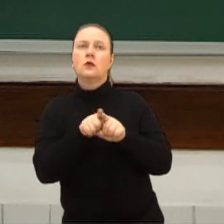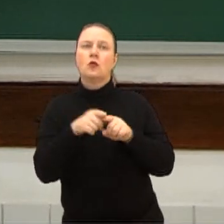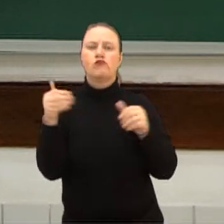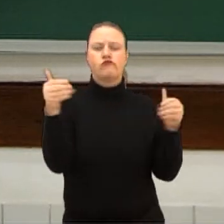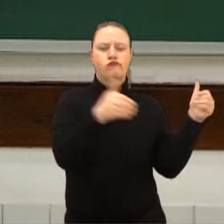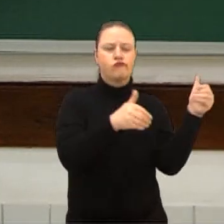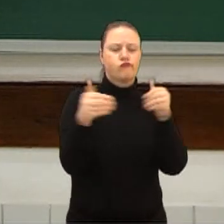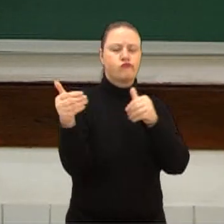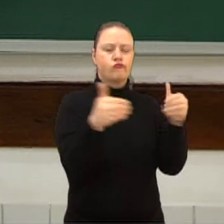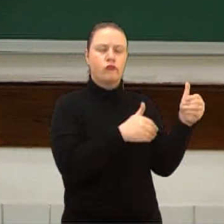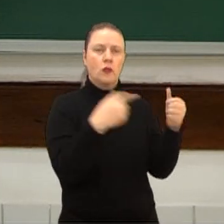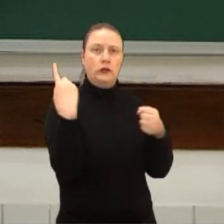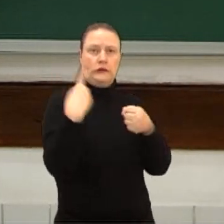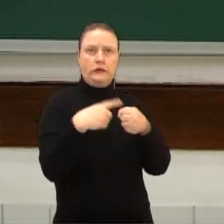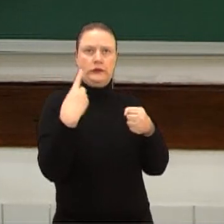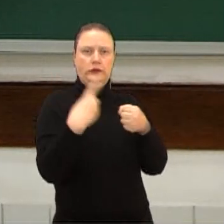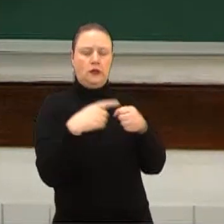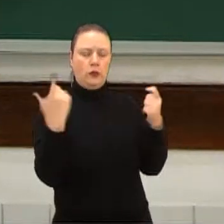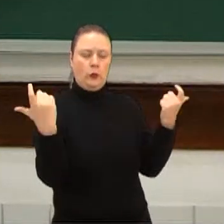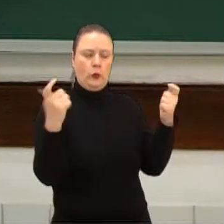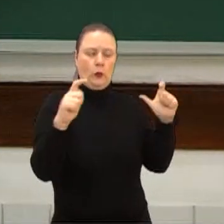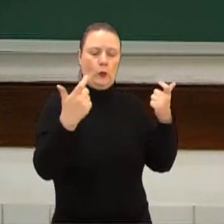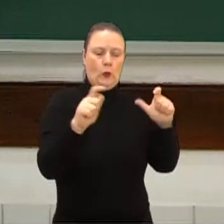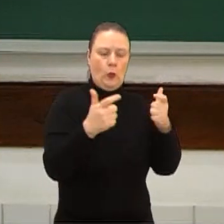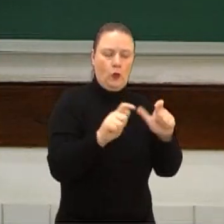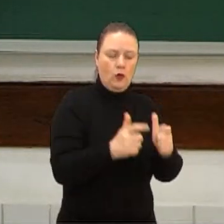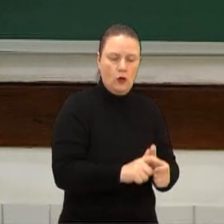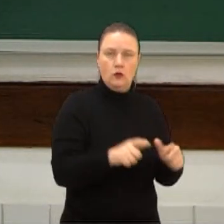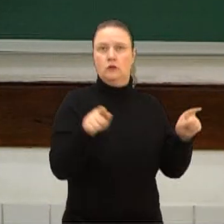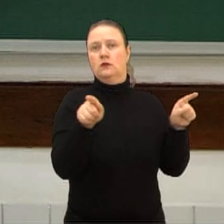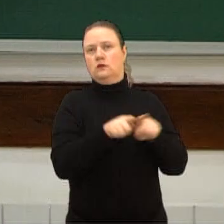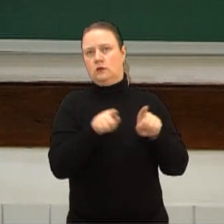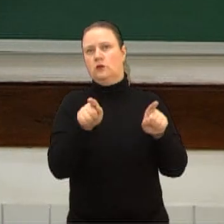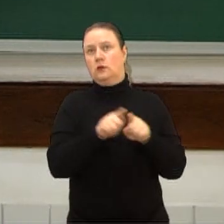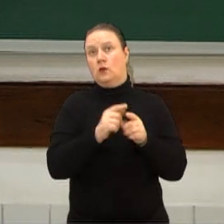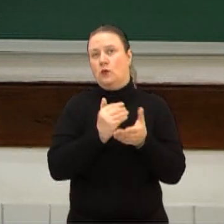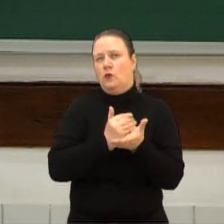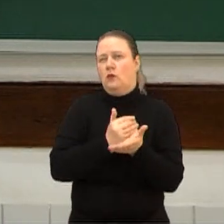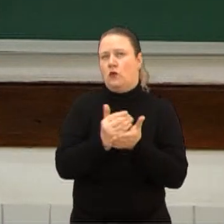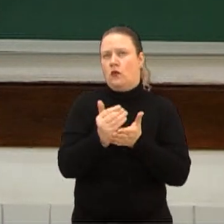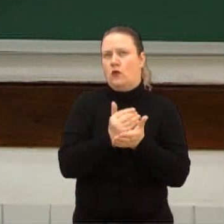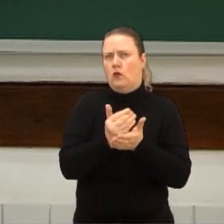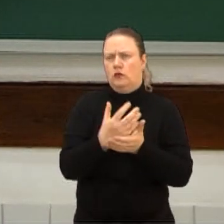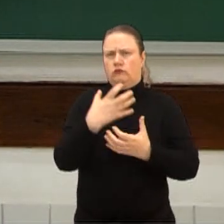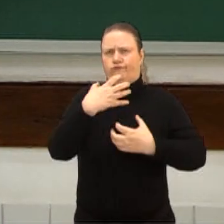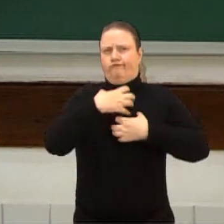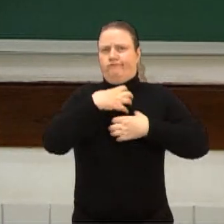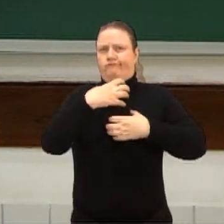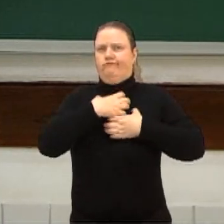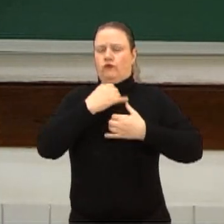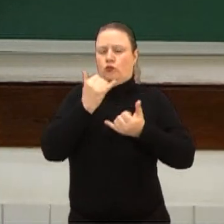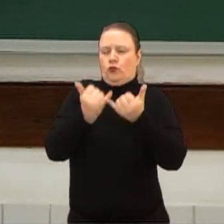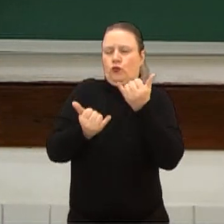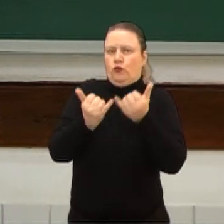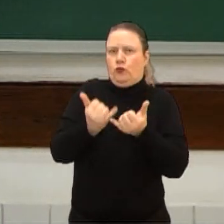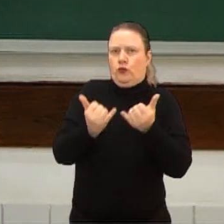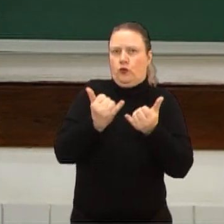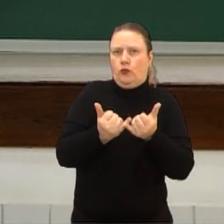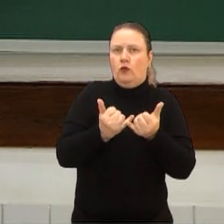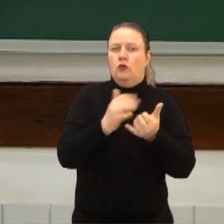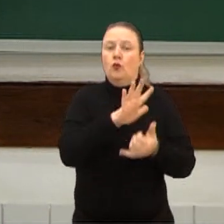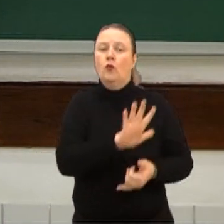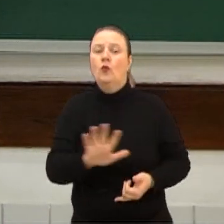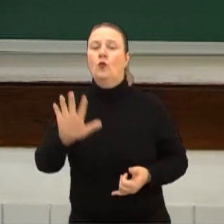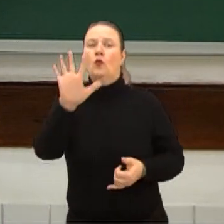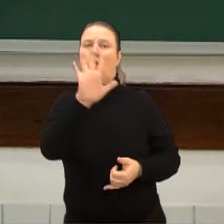interior. Nessa ocupação do interior, também se fez de maneira bem parecida em toda a América,